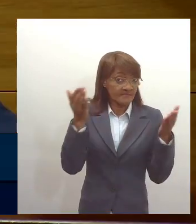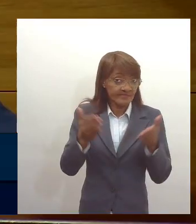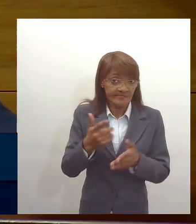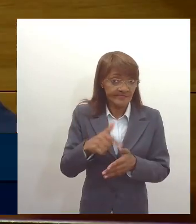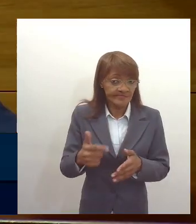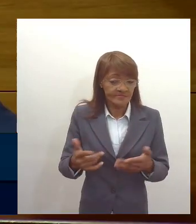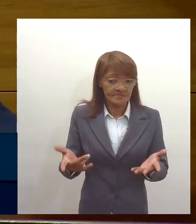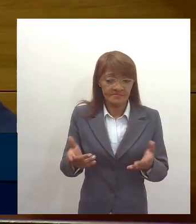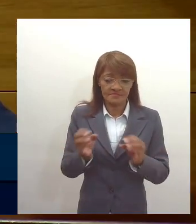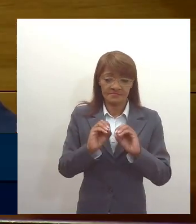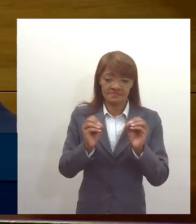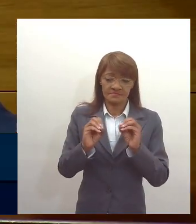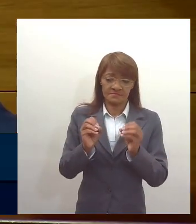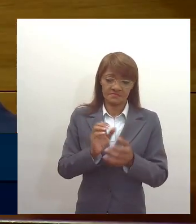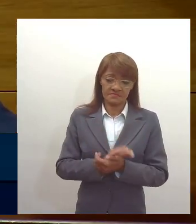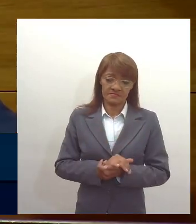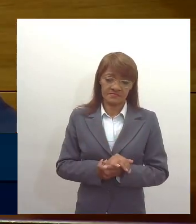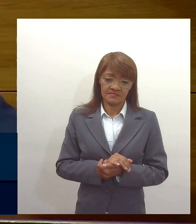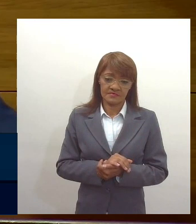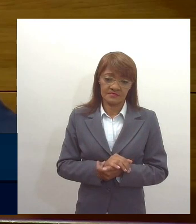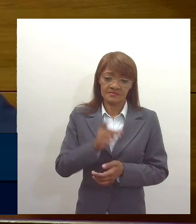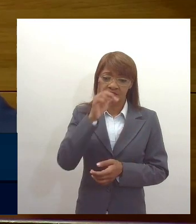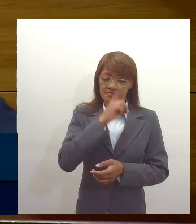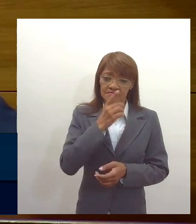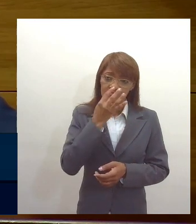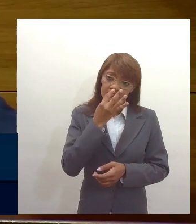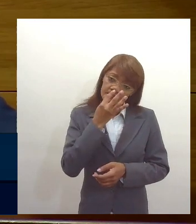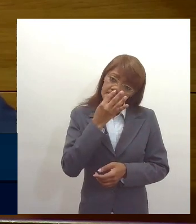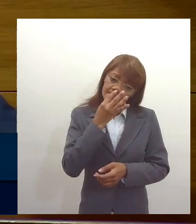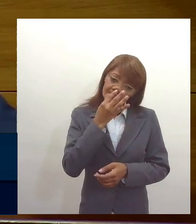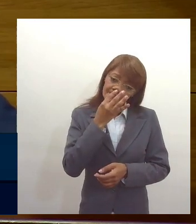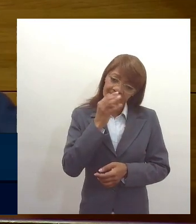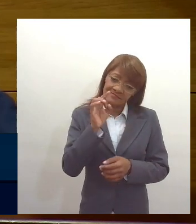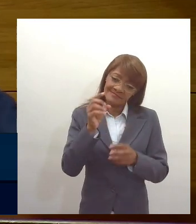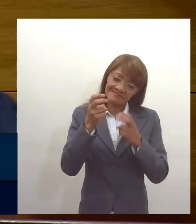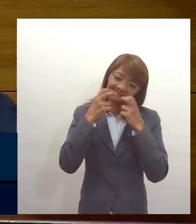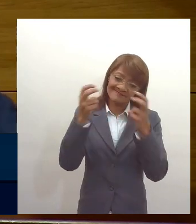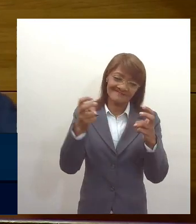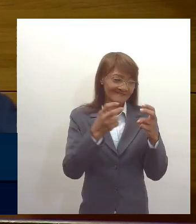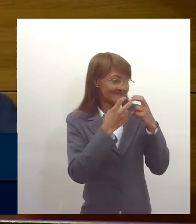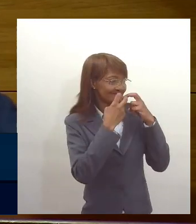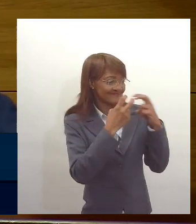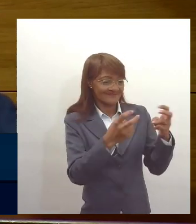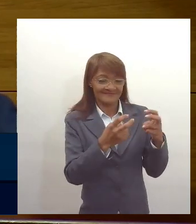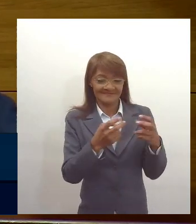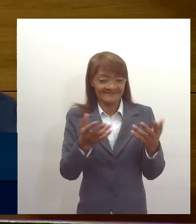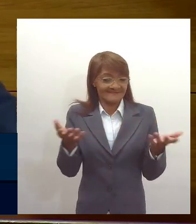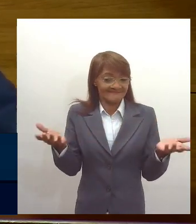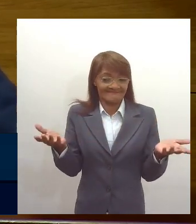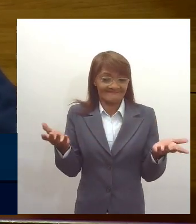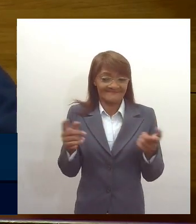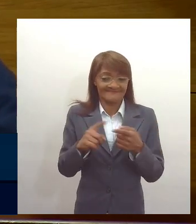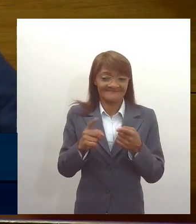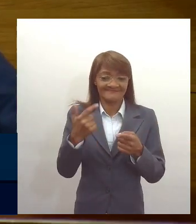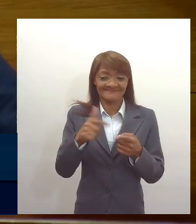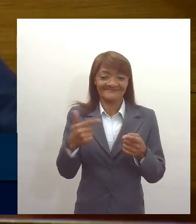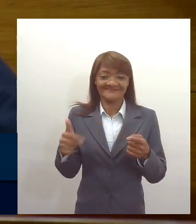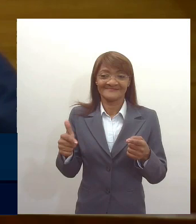presenciei, e nada, só os gritos de um lado e gritos de outro, mas sem espetáculo. O presidente Luciano não gostou do resultado, não, domingo.